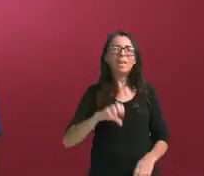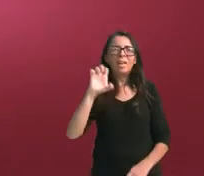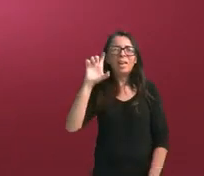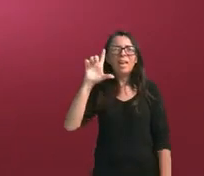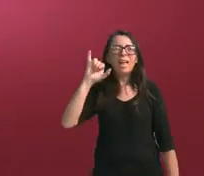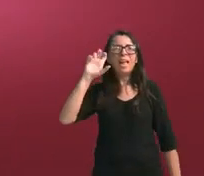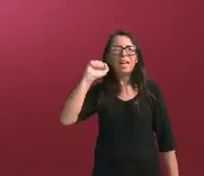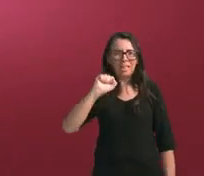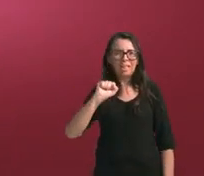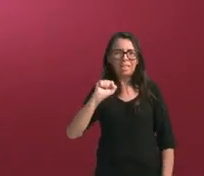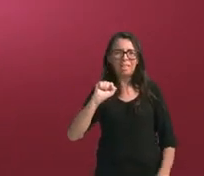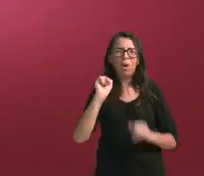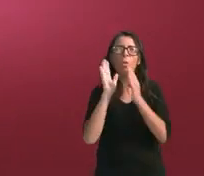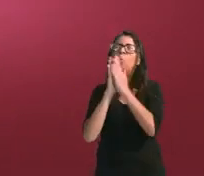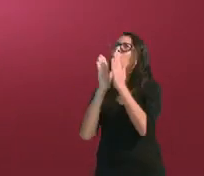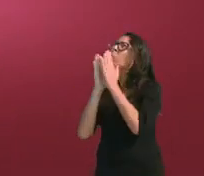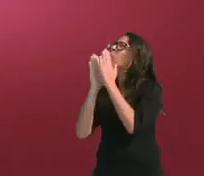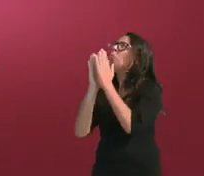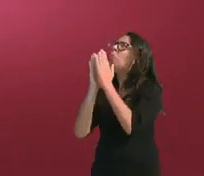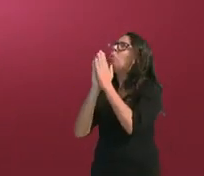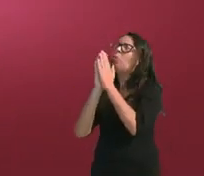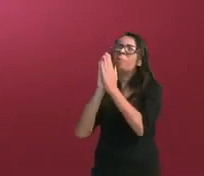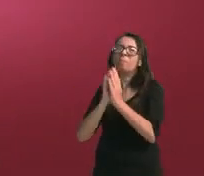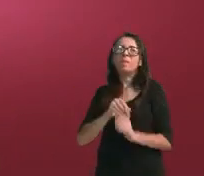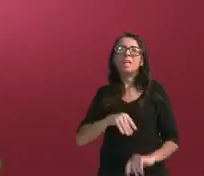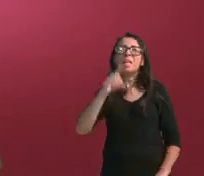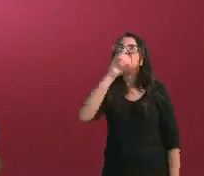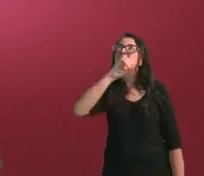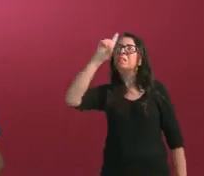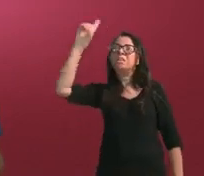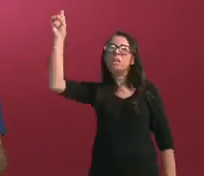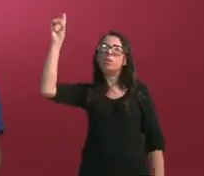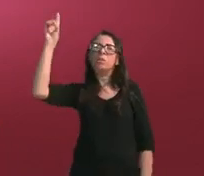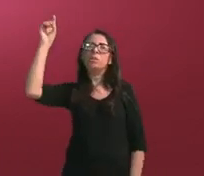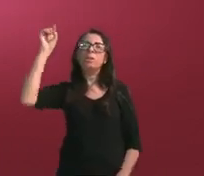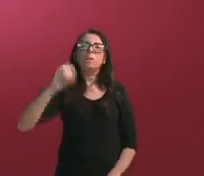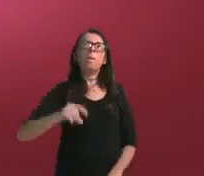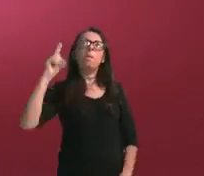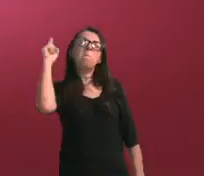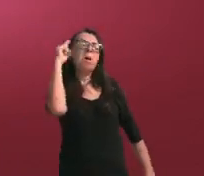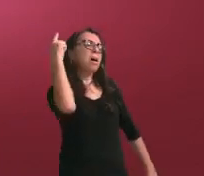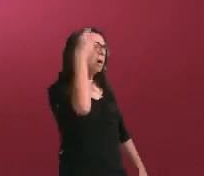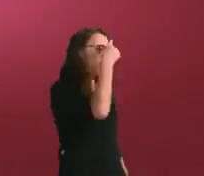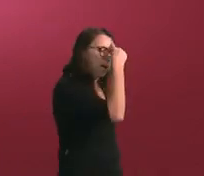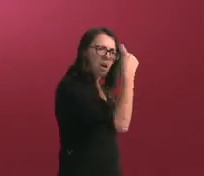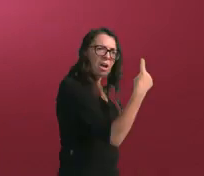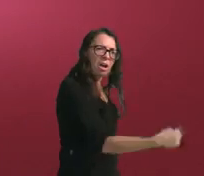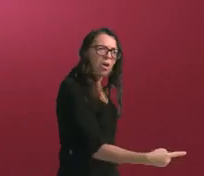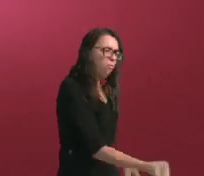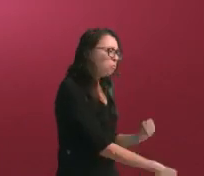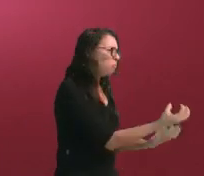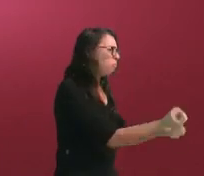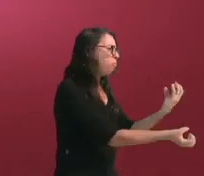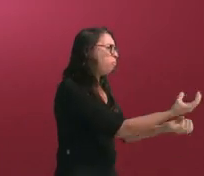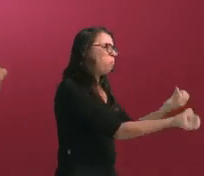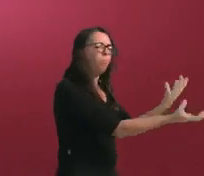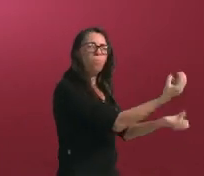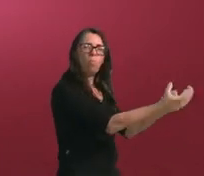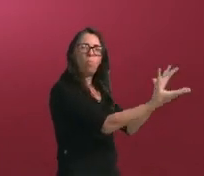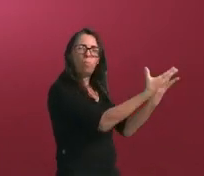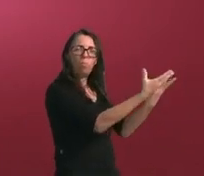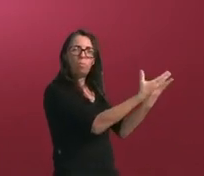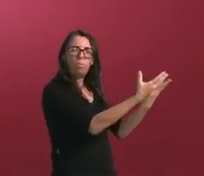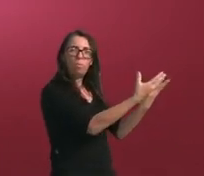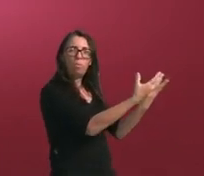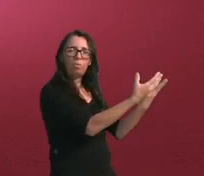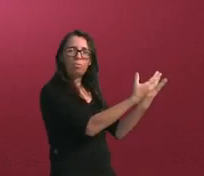veio a conhecer Deus por experiência própria quando obedeceu a Deus. Alguns exemplos aqui de passagem desses homens de